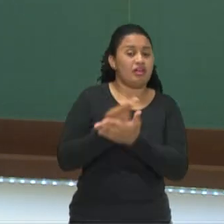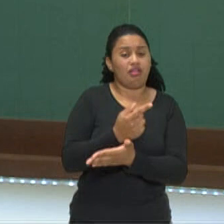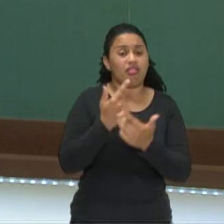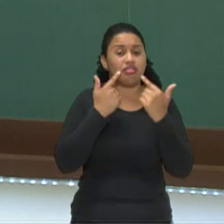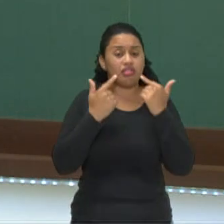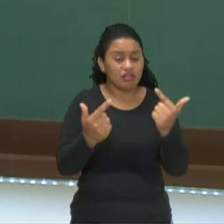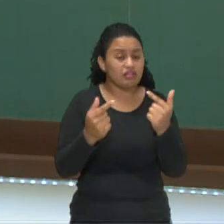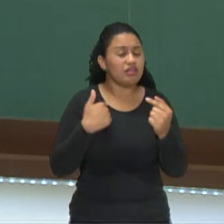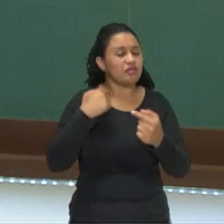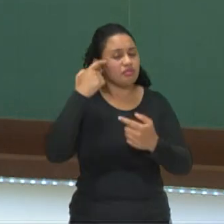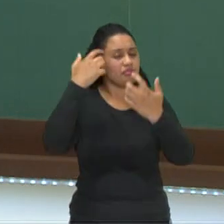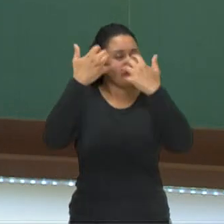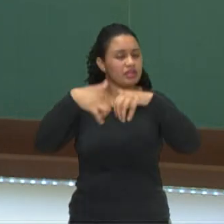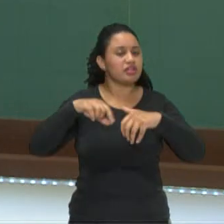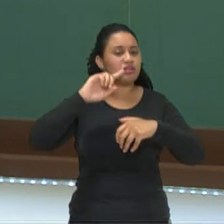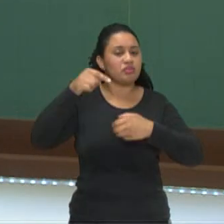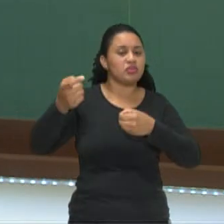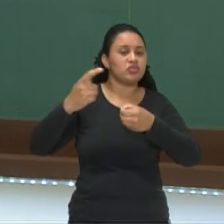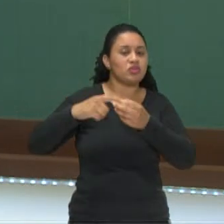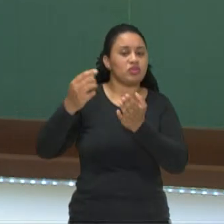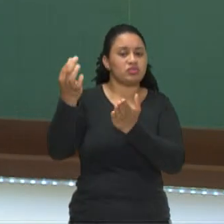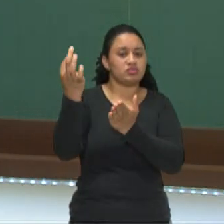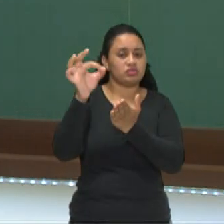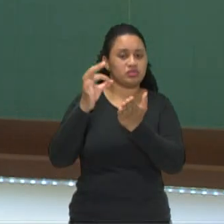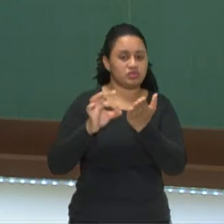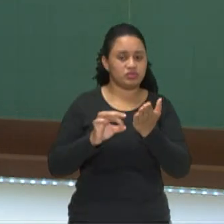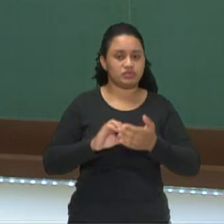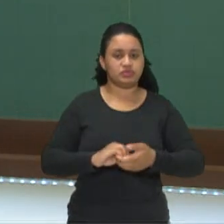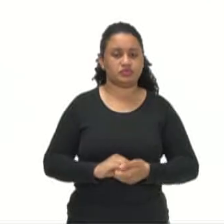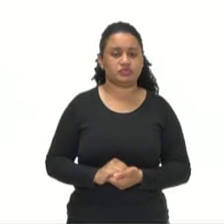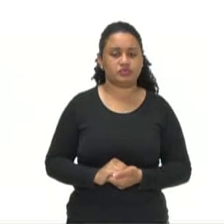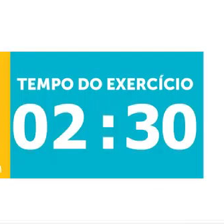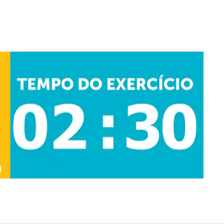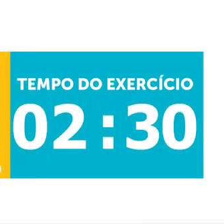Pensa um pouquinho que eu volto já já comentando essa questão com você.